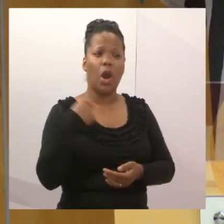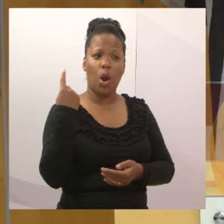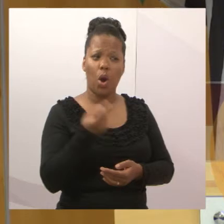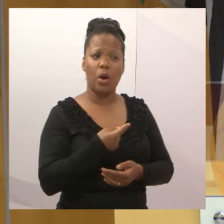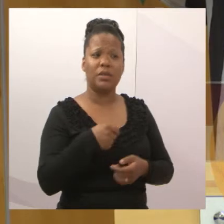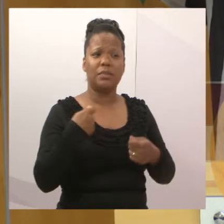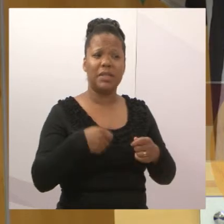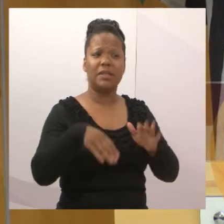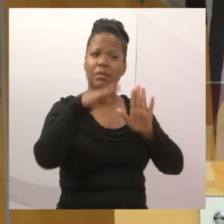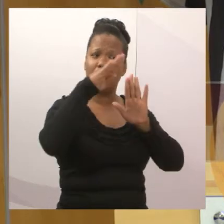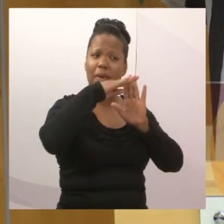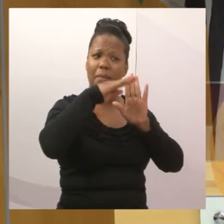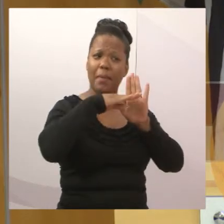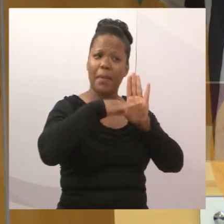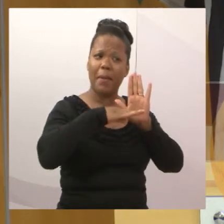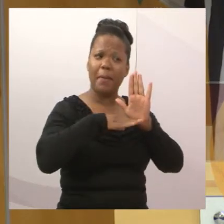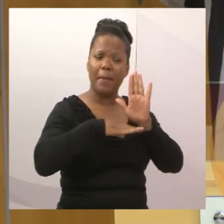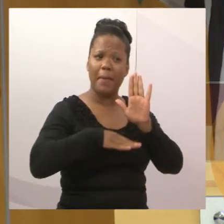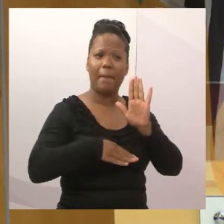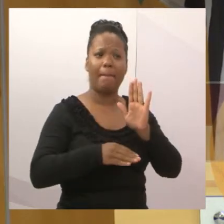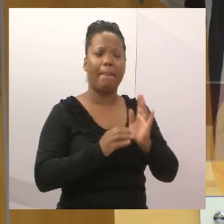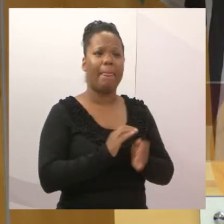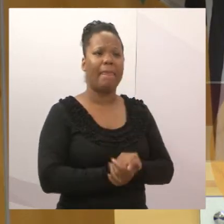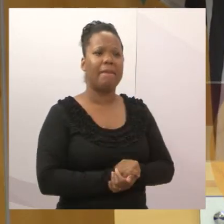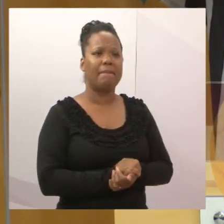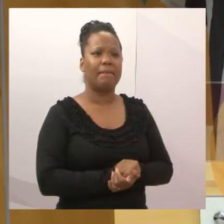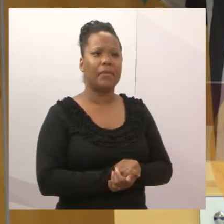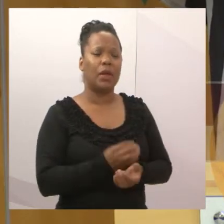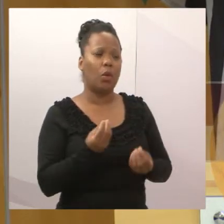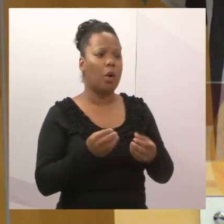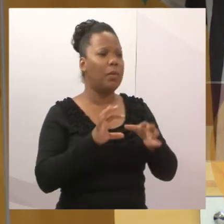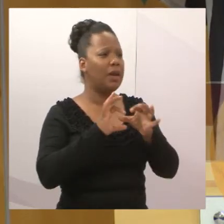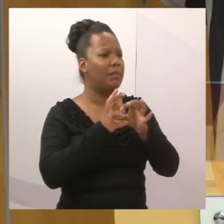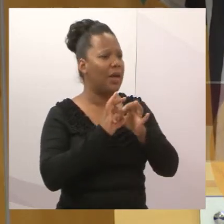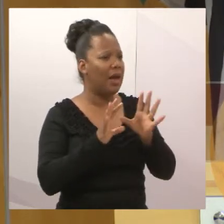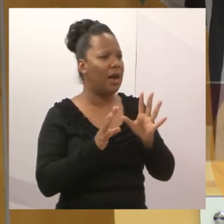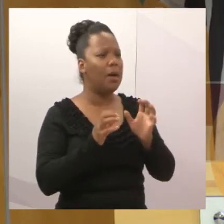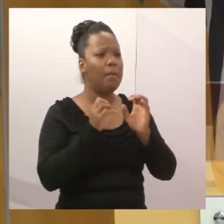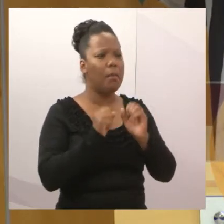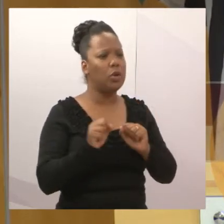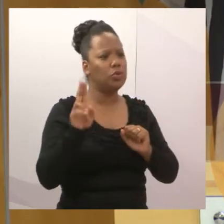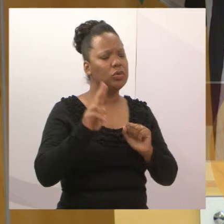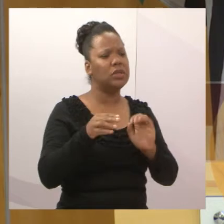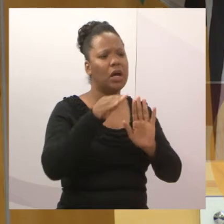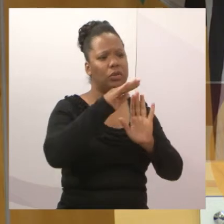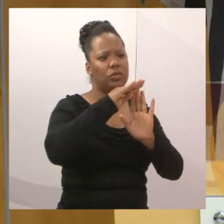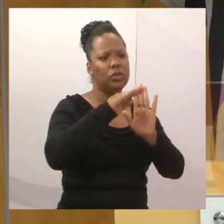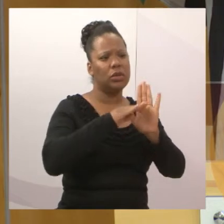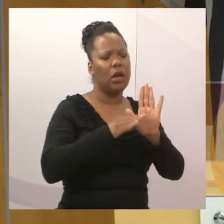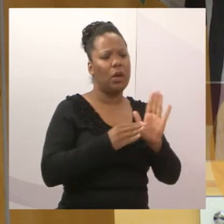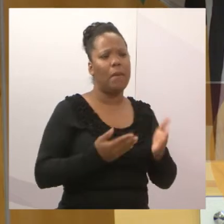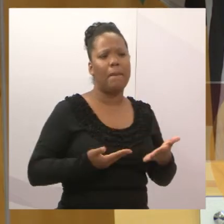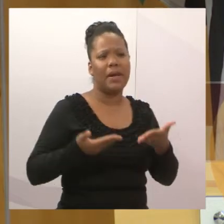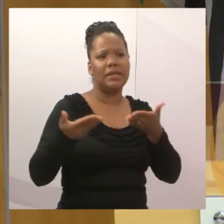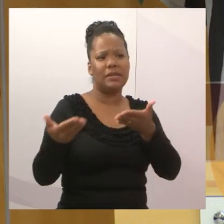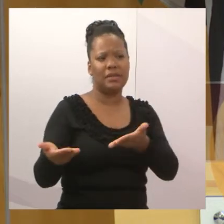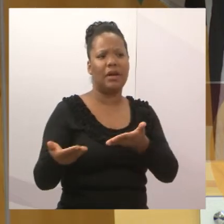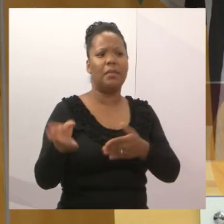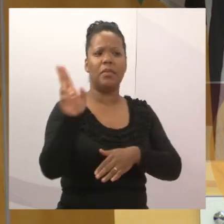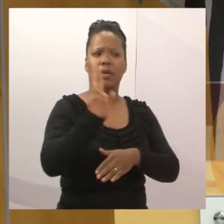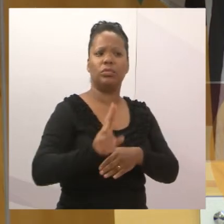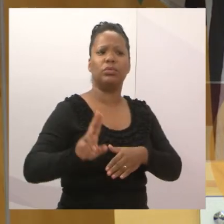aí de liberação, uma força-tarefa maior aí, que a gente faça uma força-tarefa e nos dê a previsão para a liberação dessas